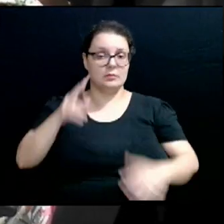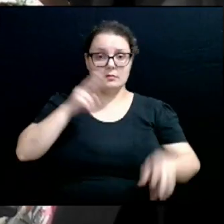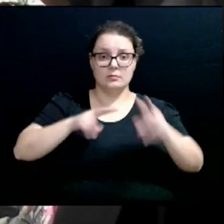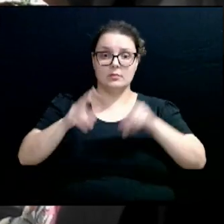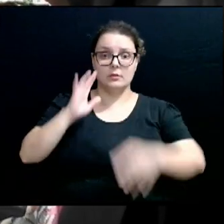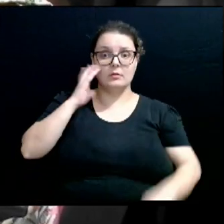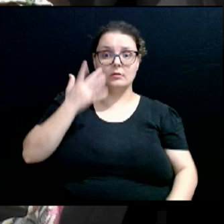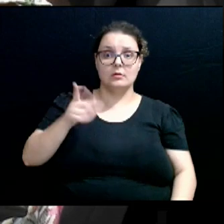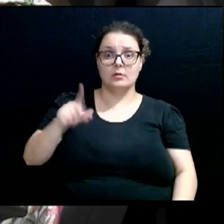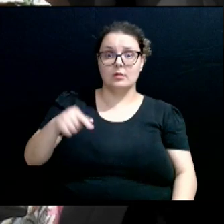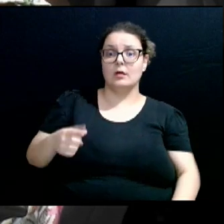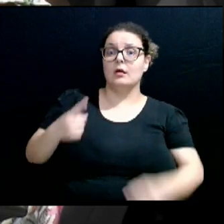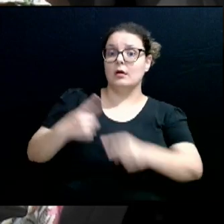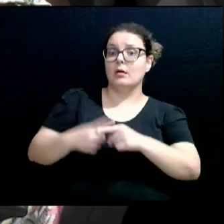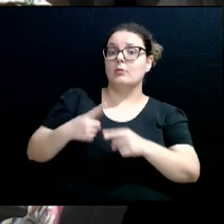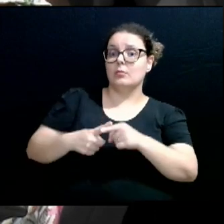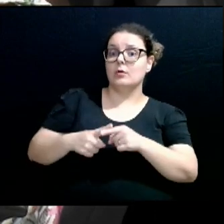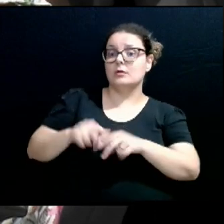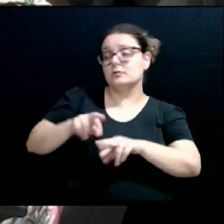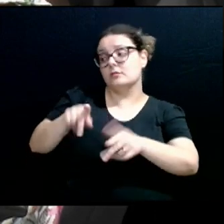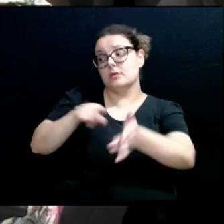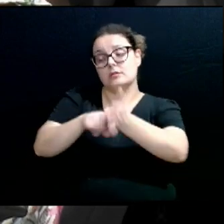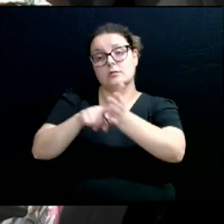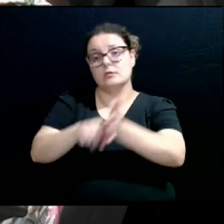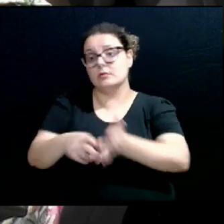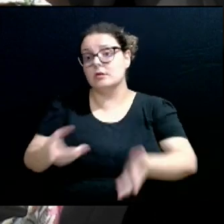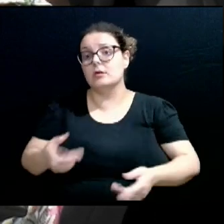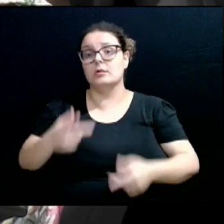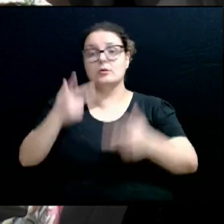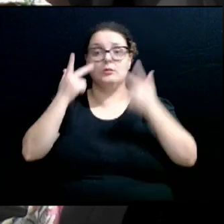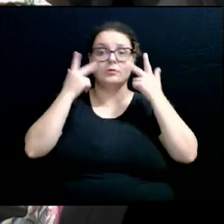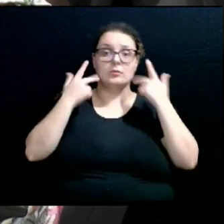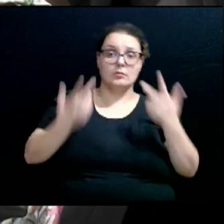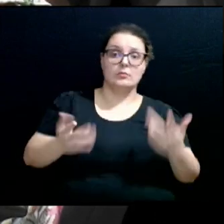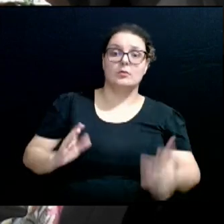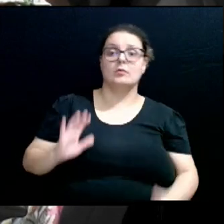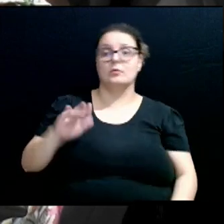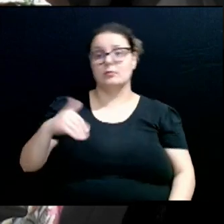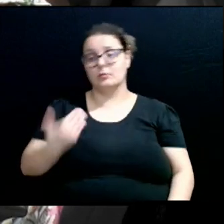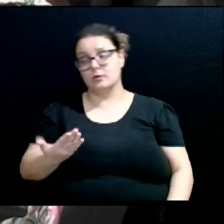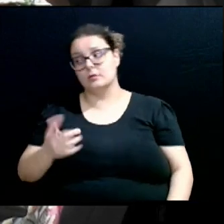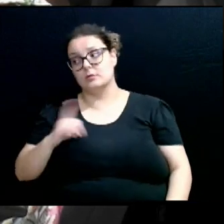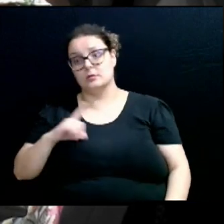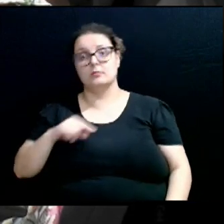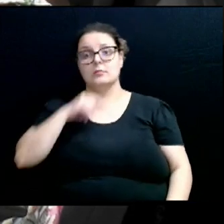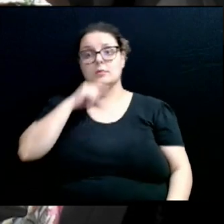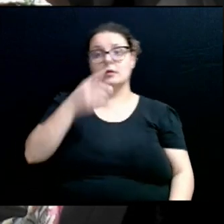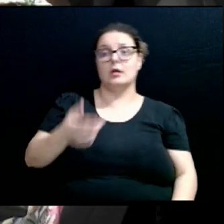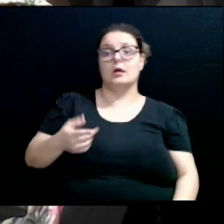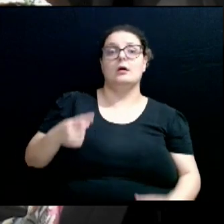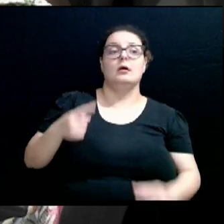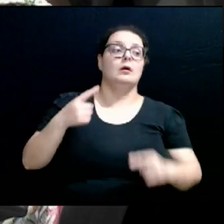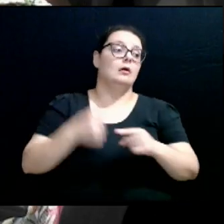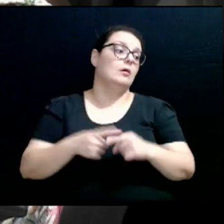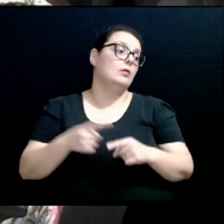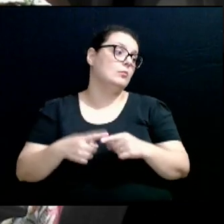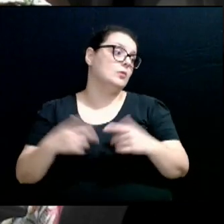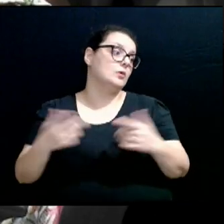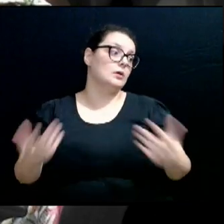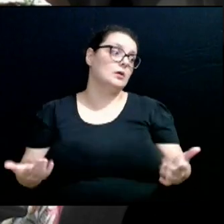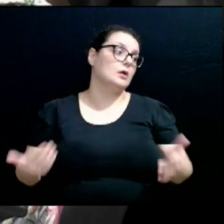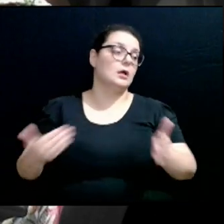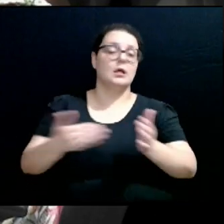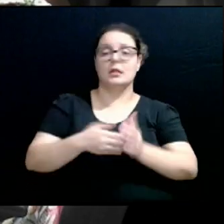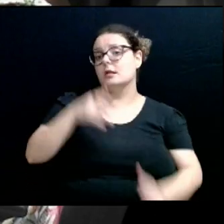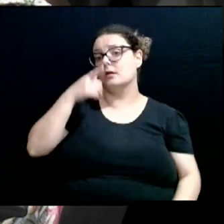é um questionamento, né? Geralmente, quando surge uma questão, fala, mas é porque até ontem nós não